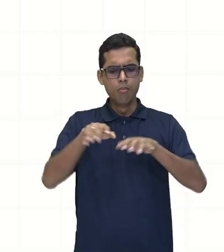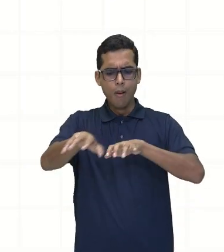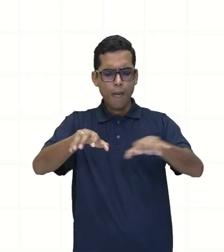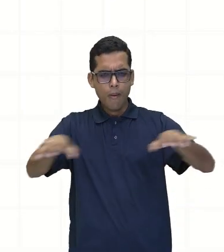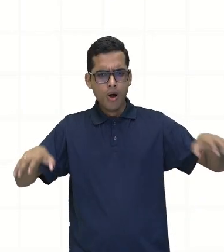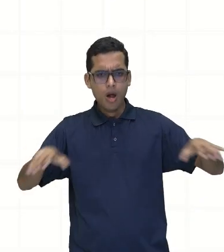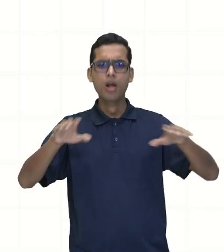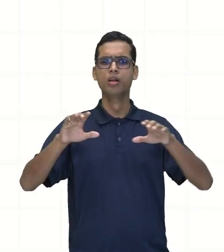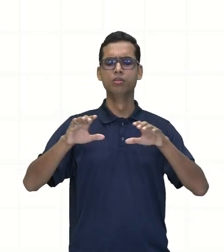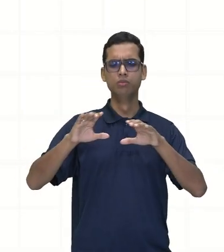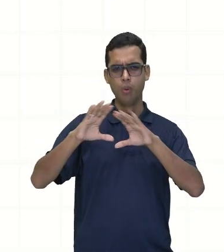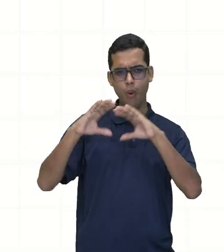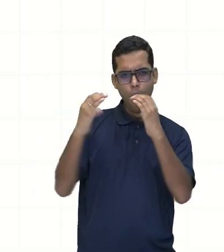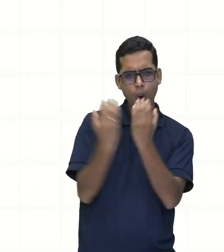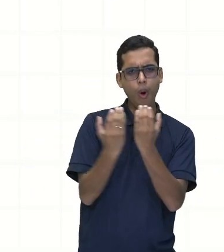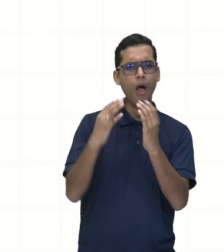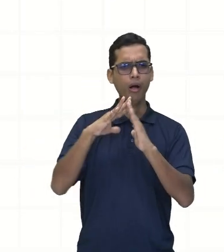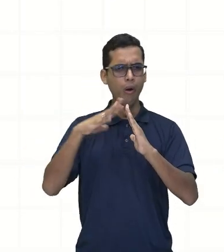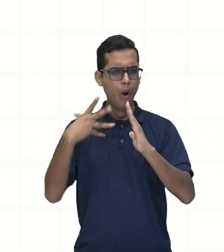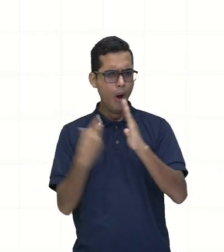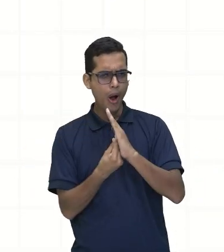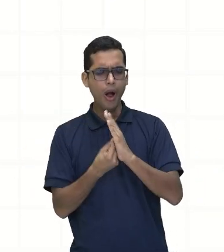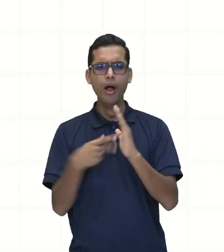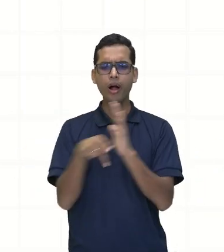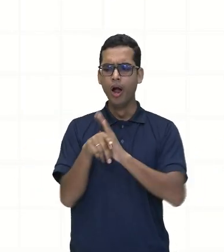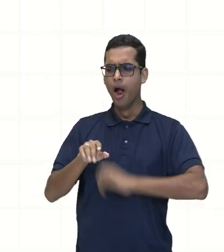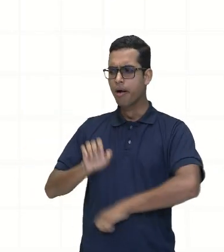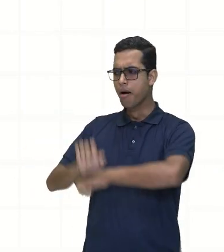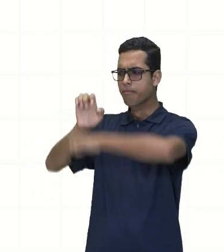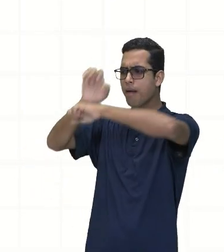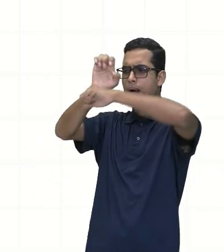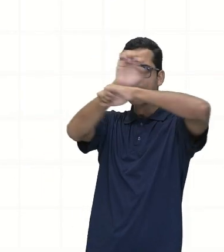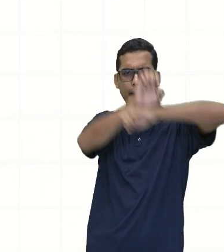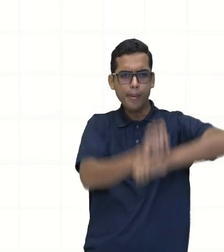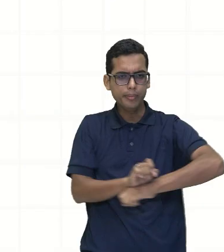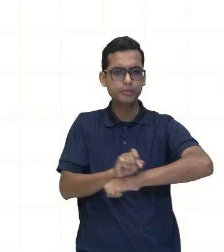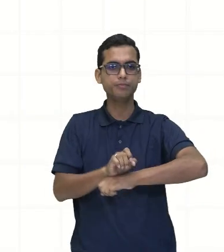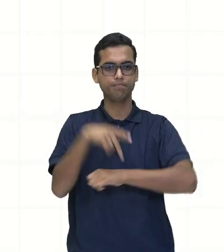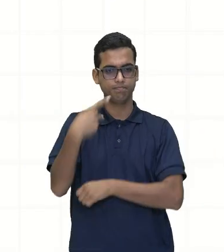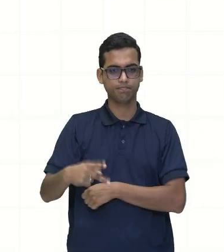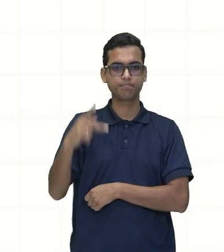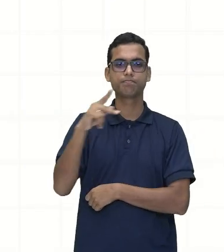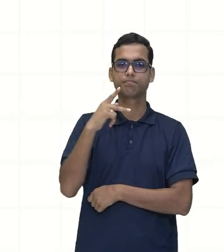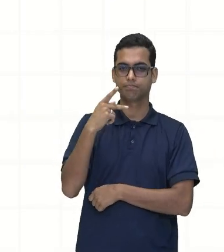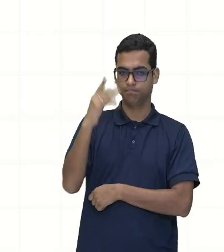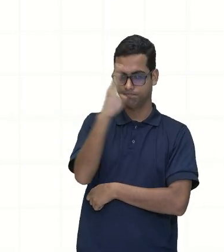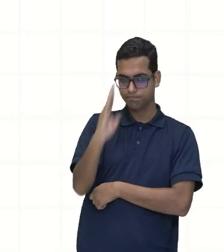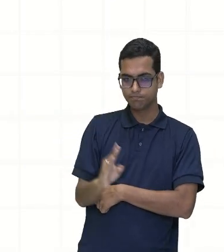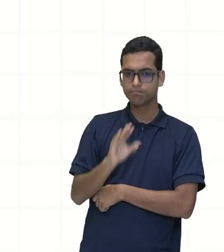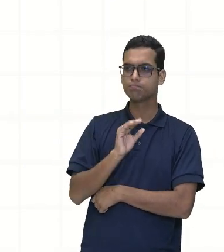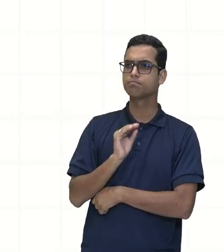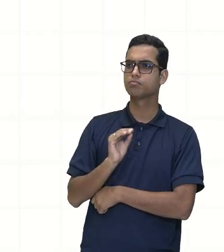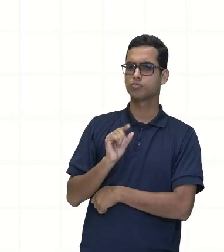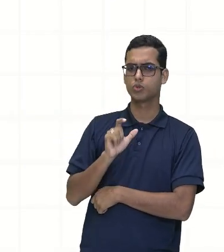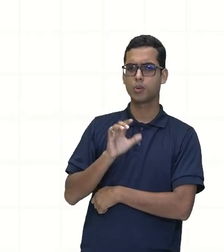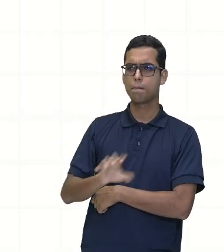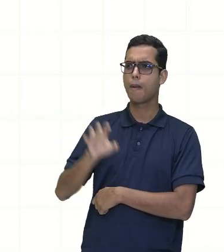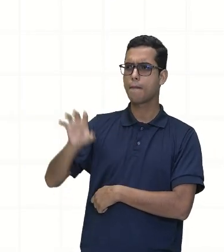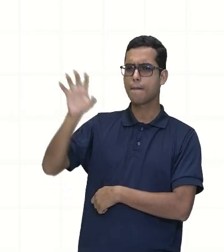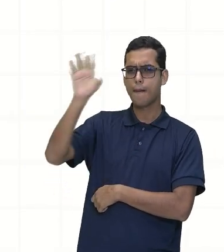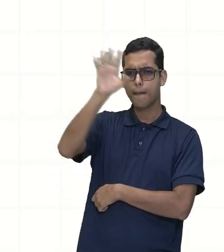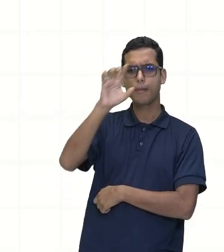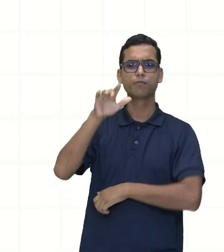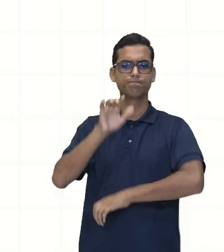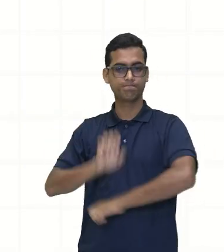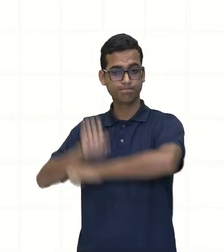unidade de federação. E aí nós temos essa distribuição por estados, né? Aí a gente observa cada